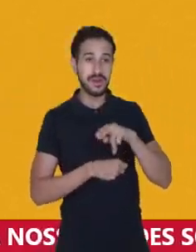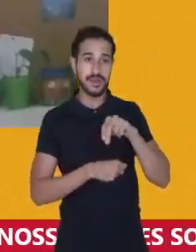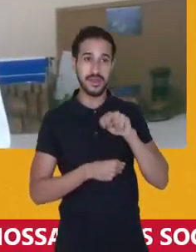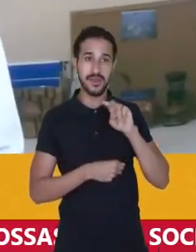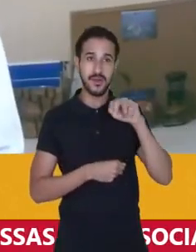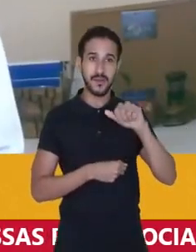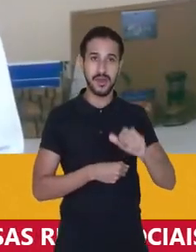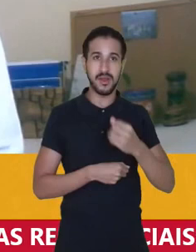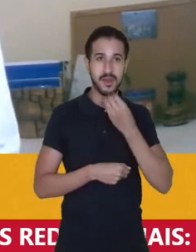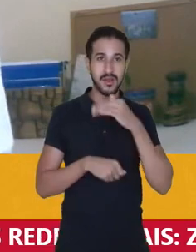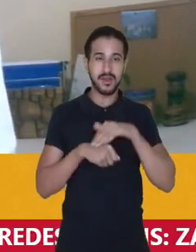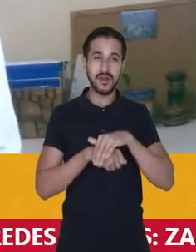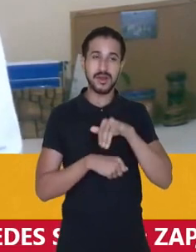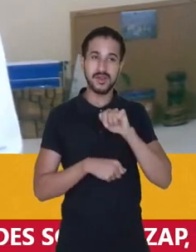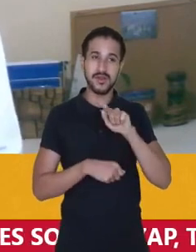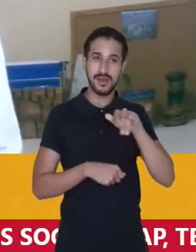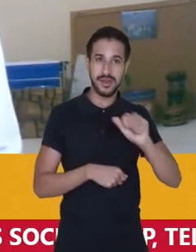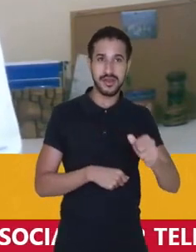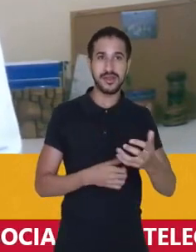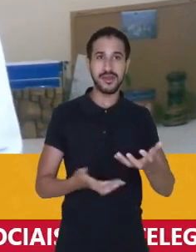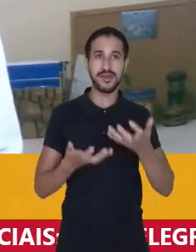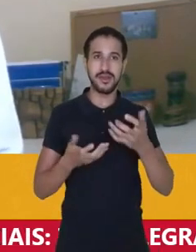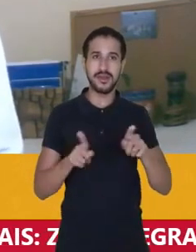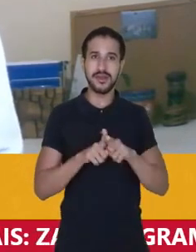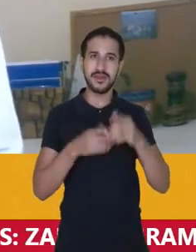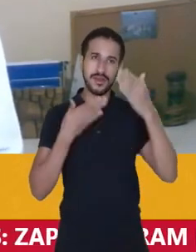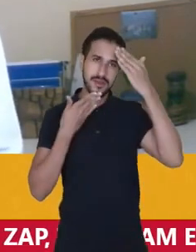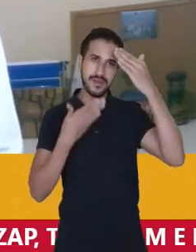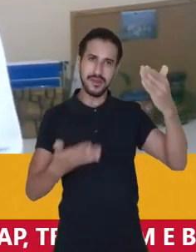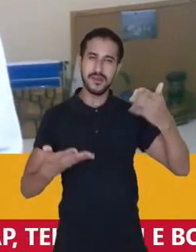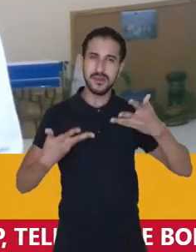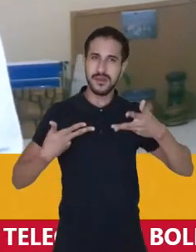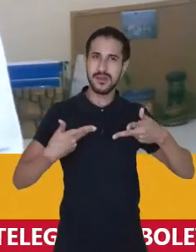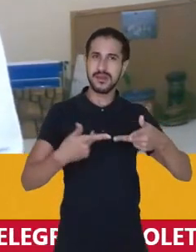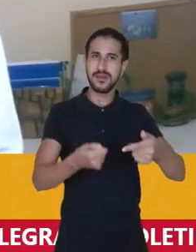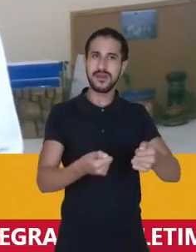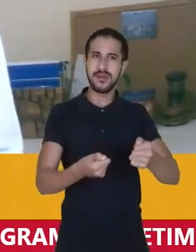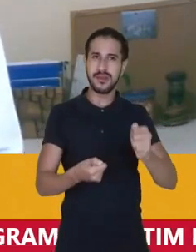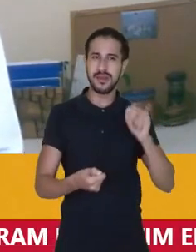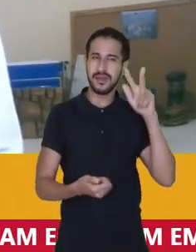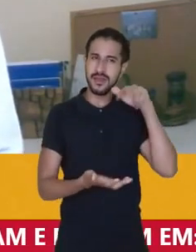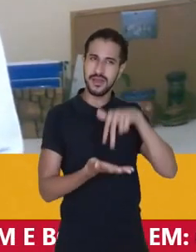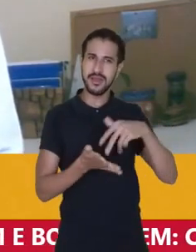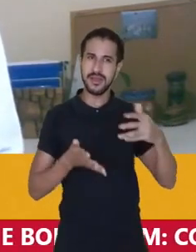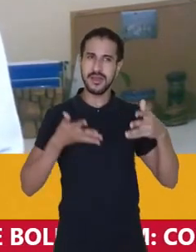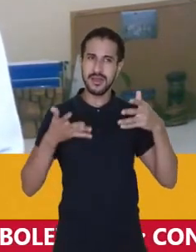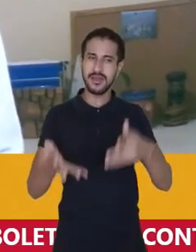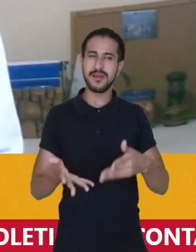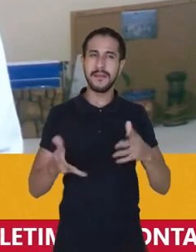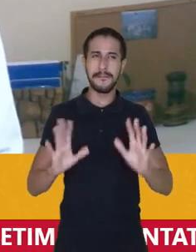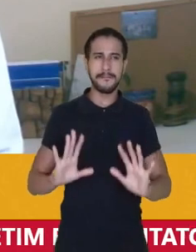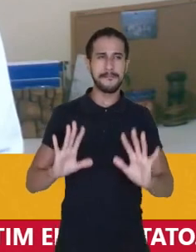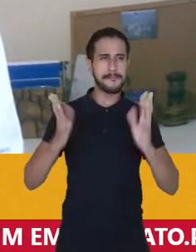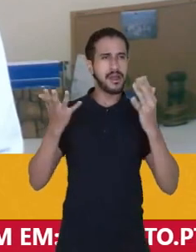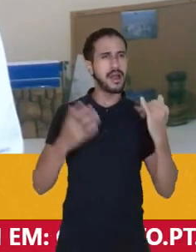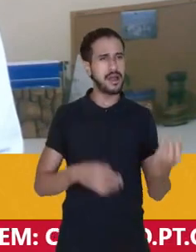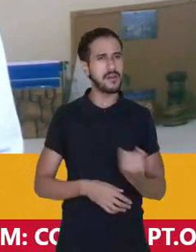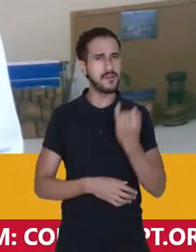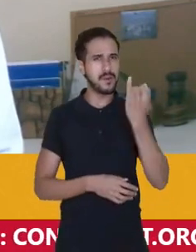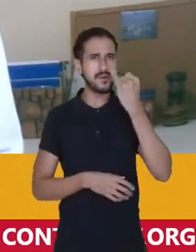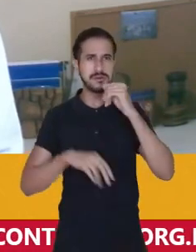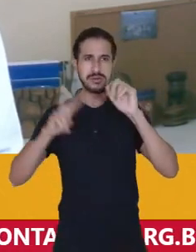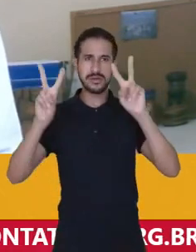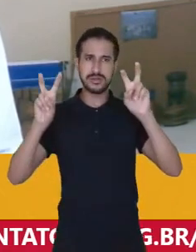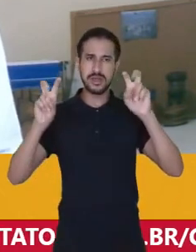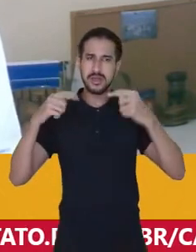Nilma. Boa noite, Givânia. Queria também agradecer pelo convite para participar dessa atividade tão importante sobre uma